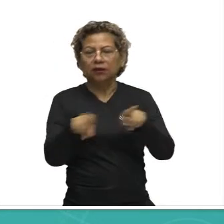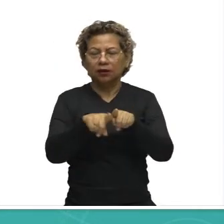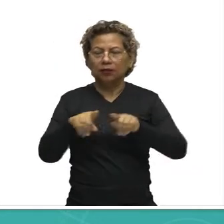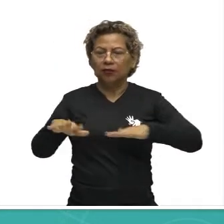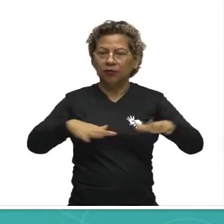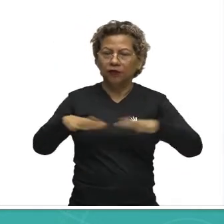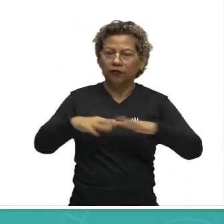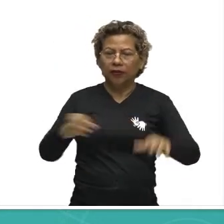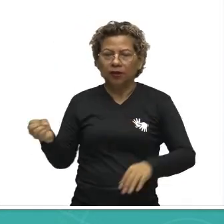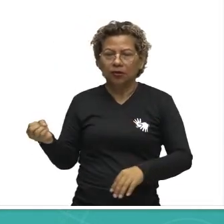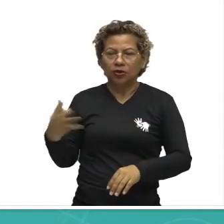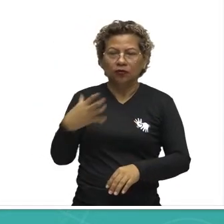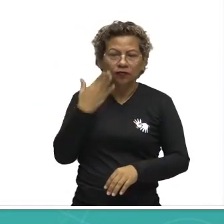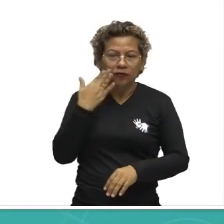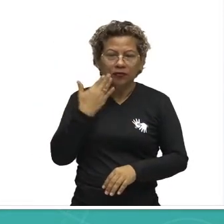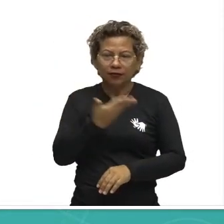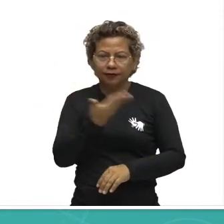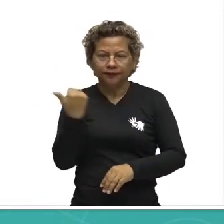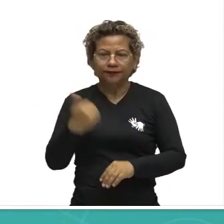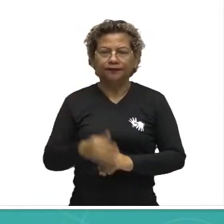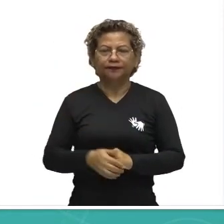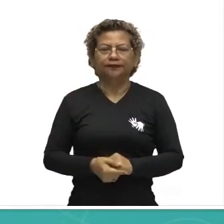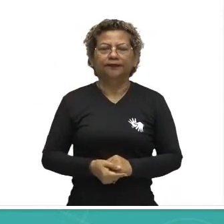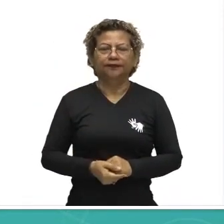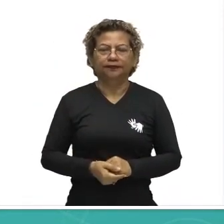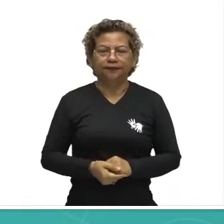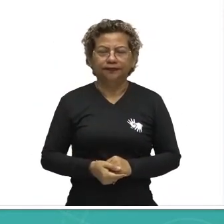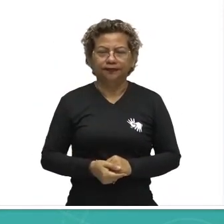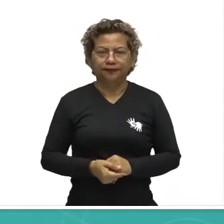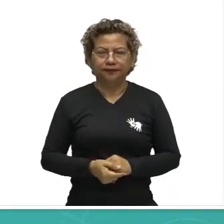muito modernos. Vamos ver?